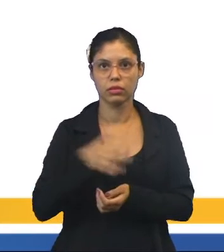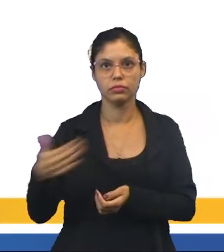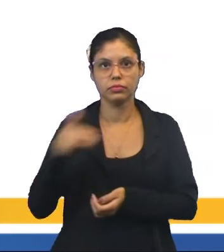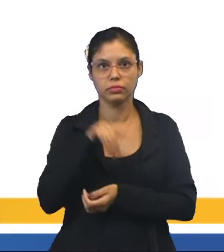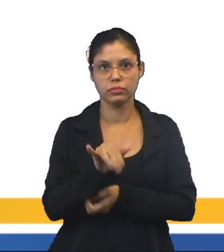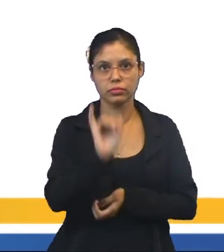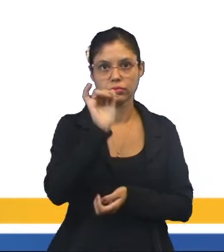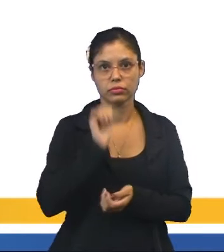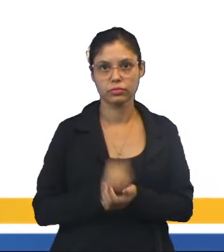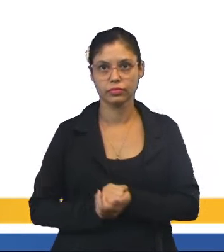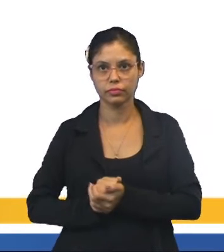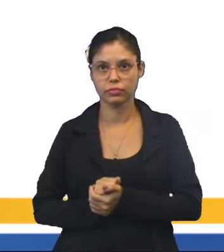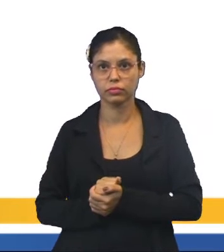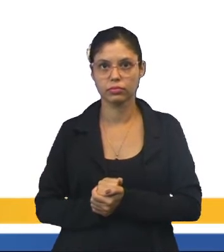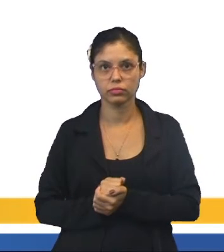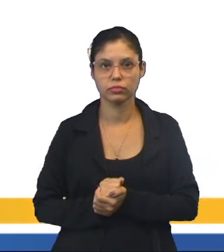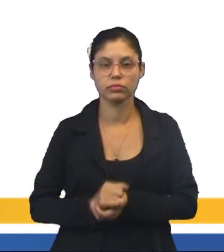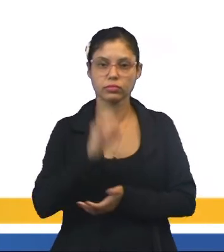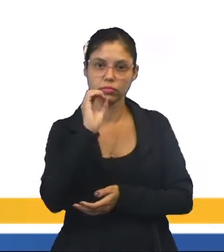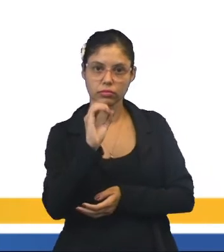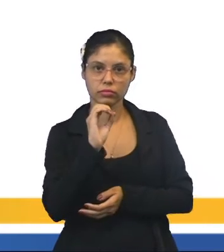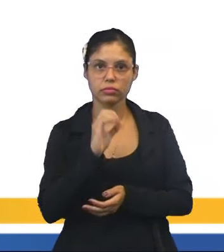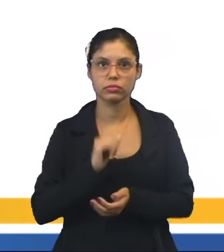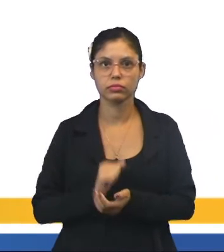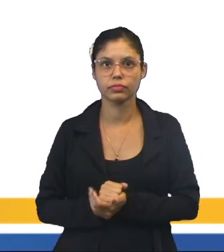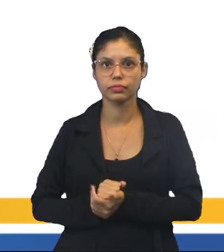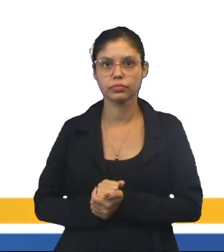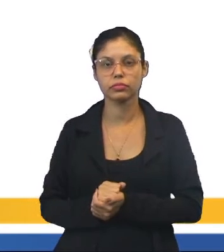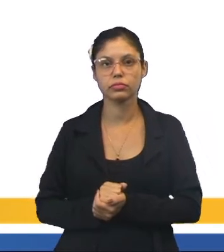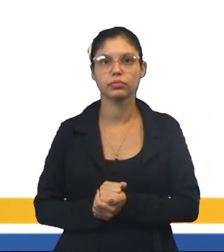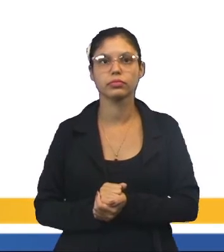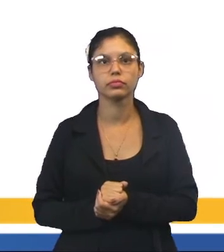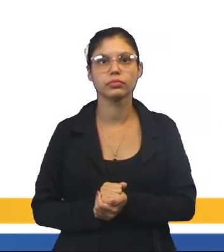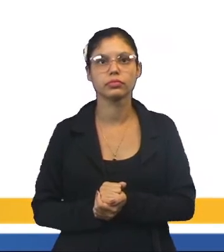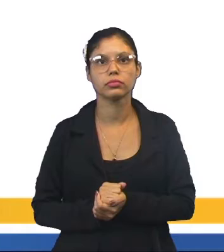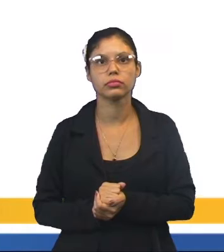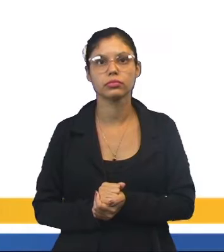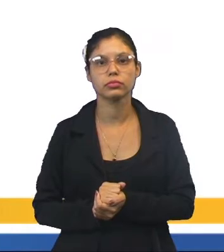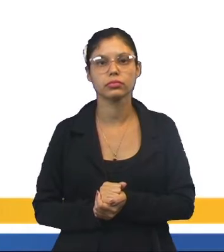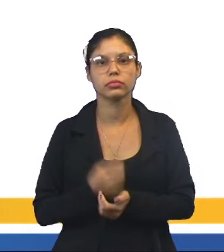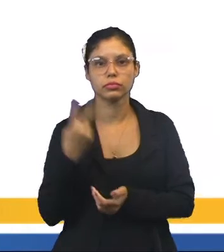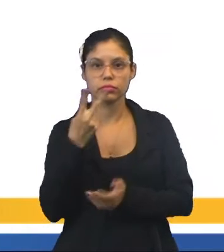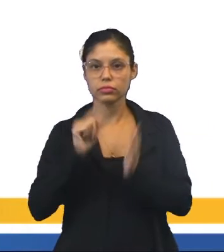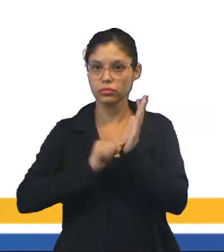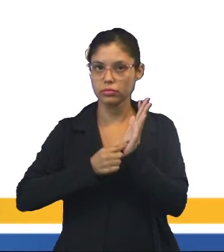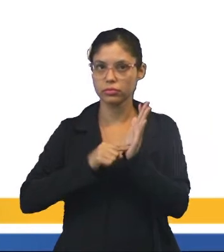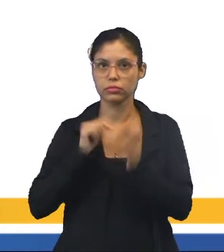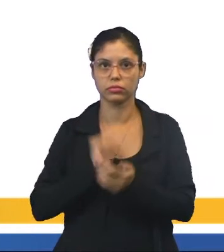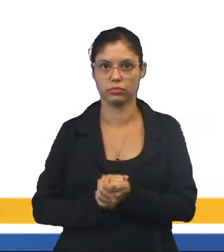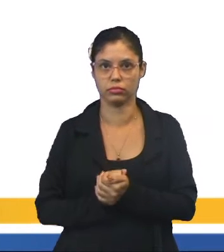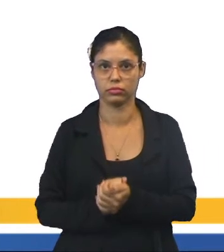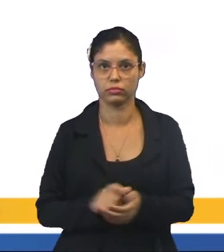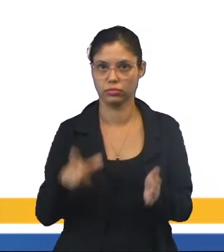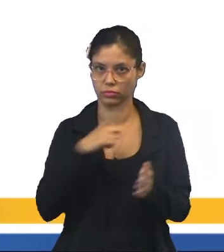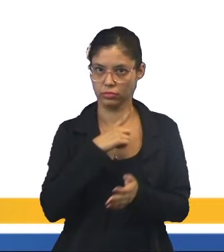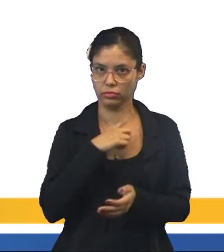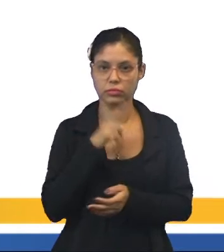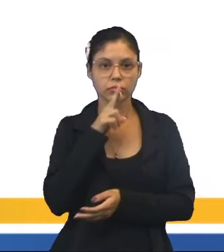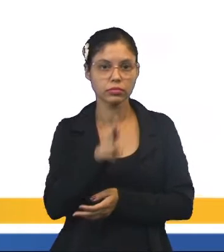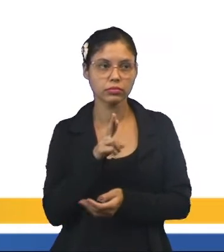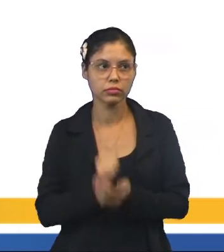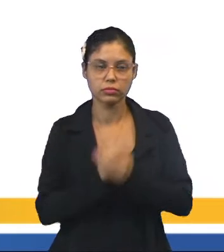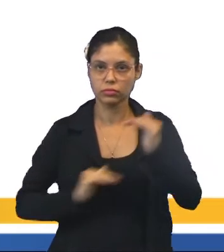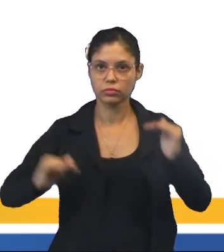valores de x, quando y é igual a zero. Os dois pontos obtidos no